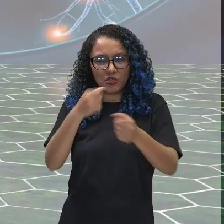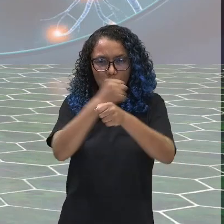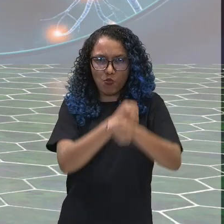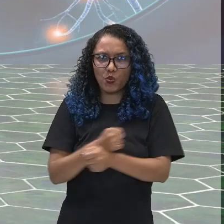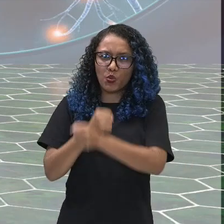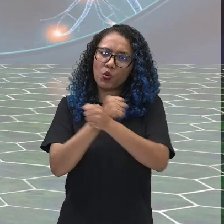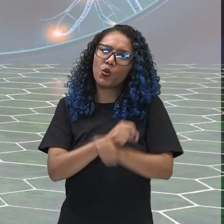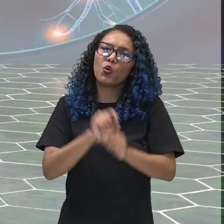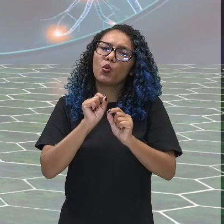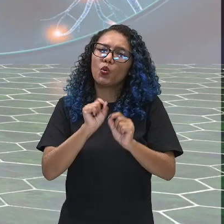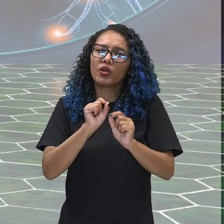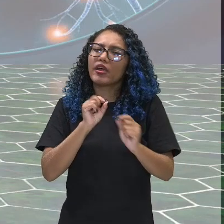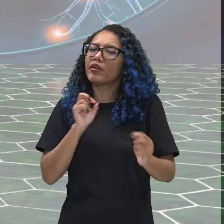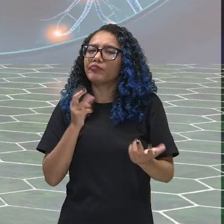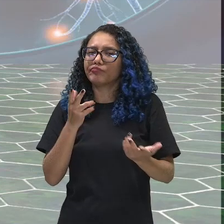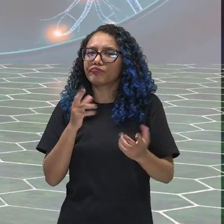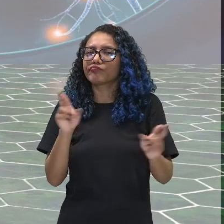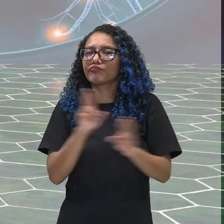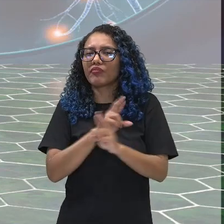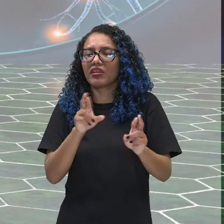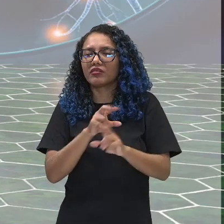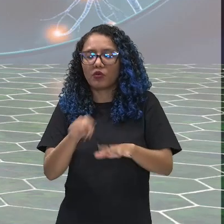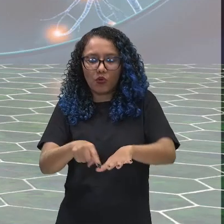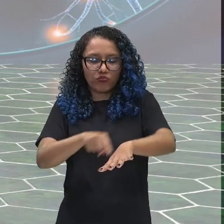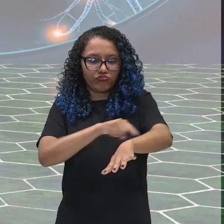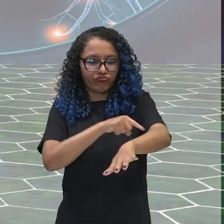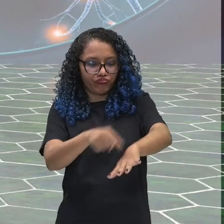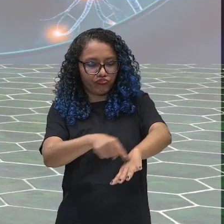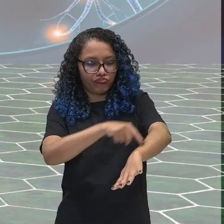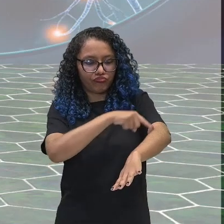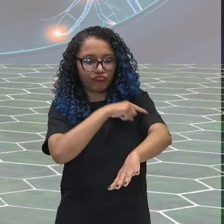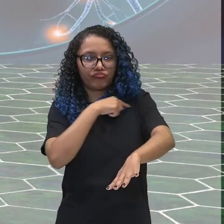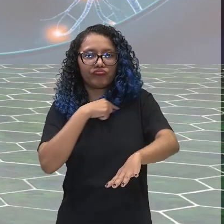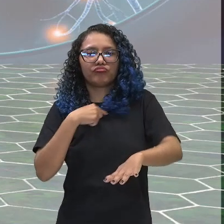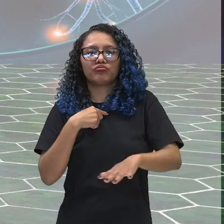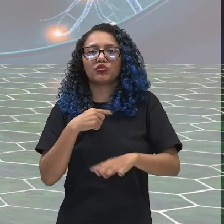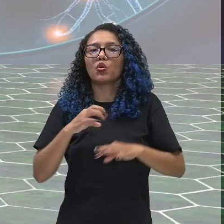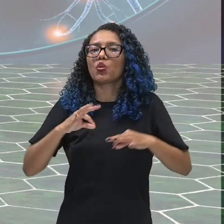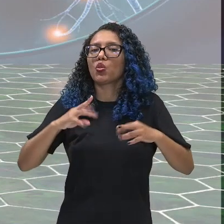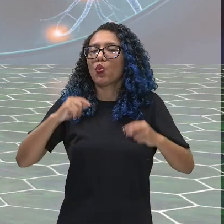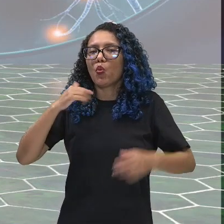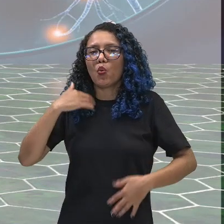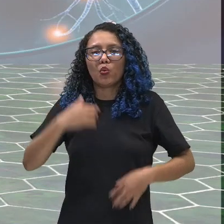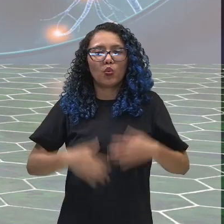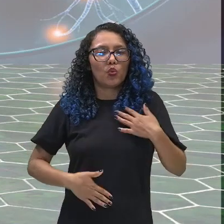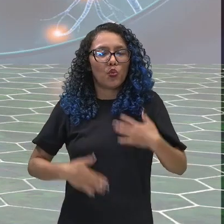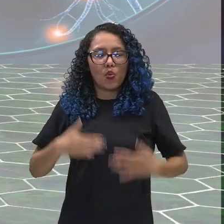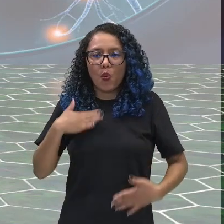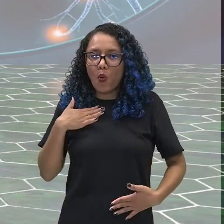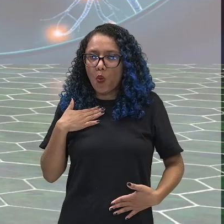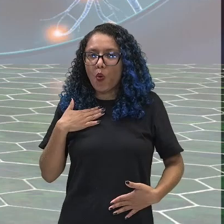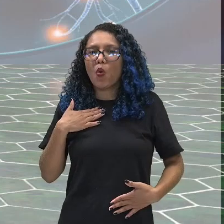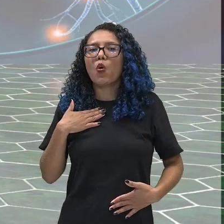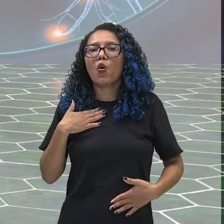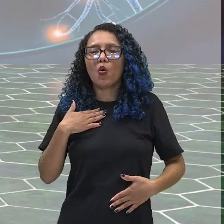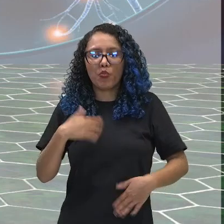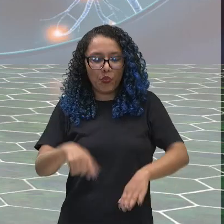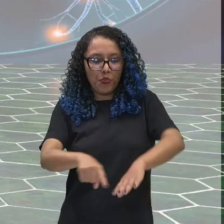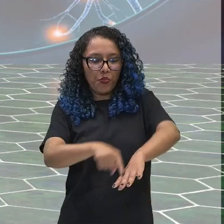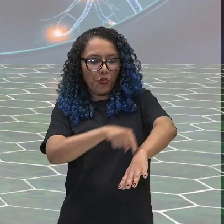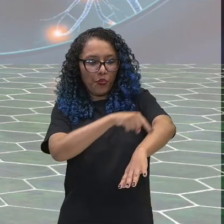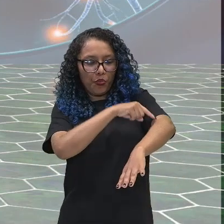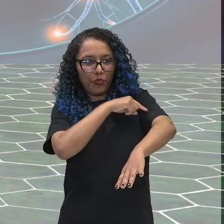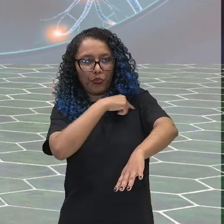que estão relacionadas aos impulsos nervosos, eles vão percorrer todo o corpo, vai lá para o cérebro, onde